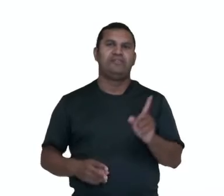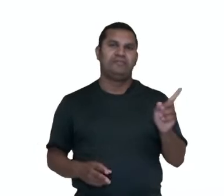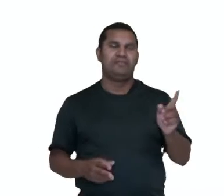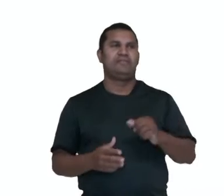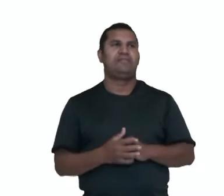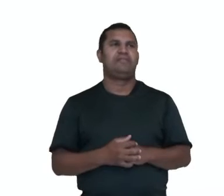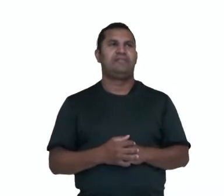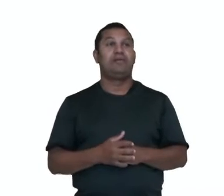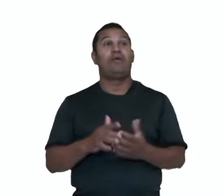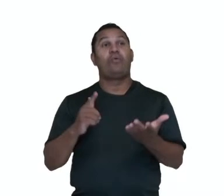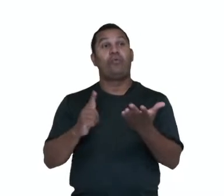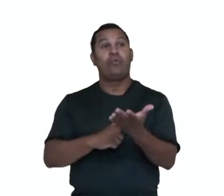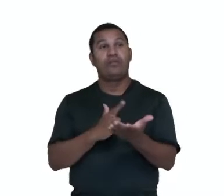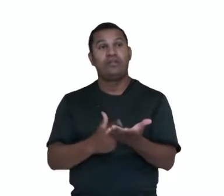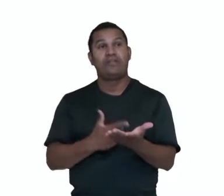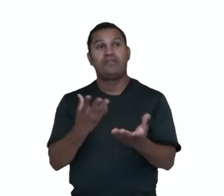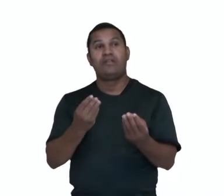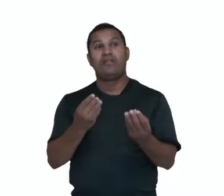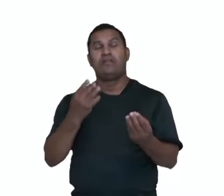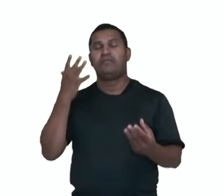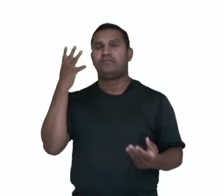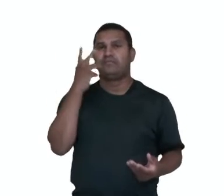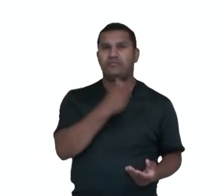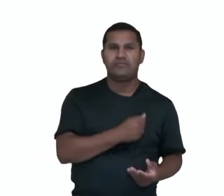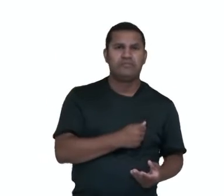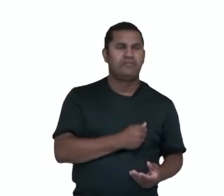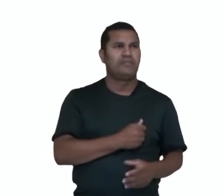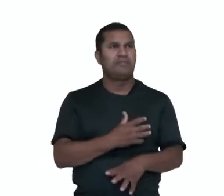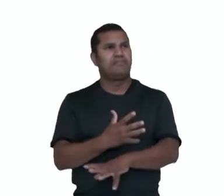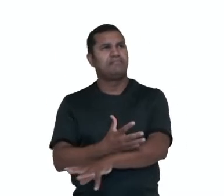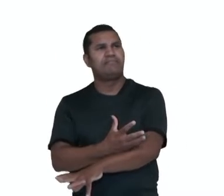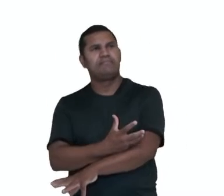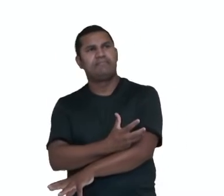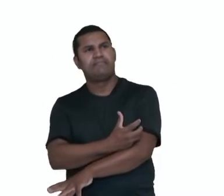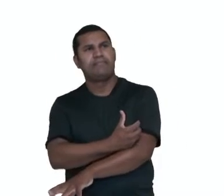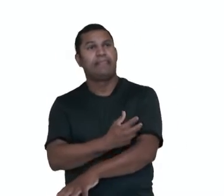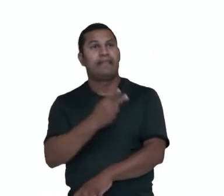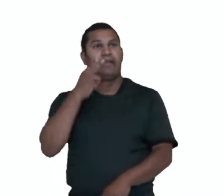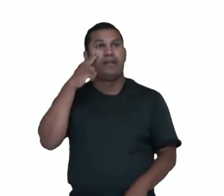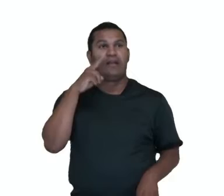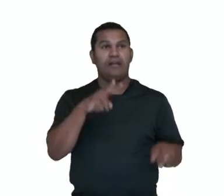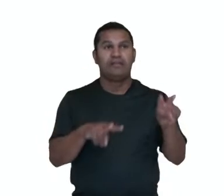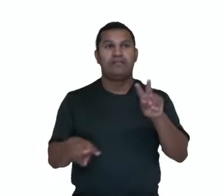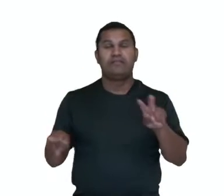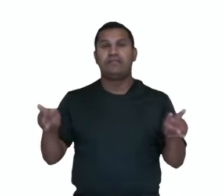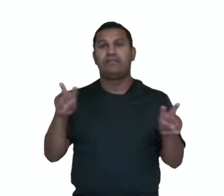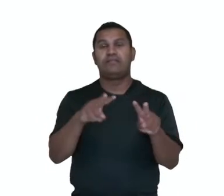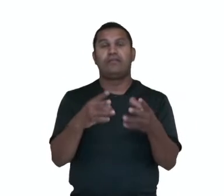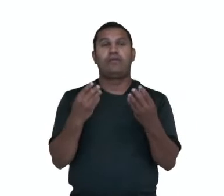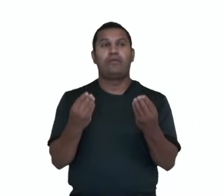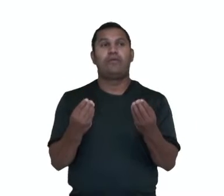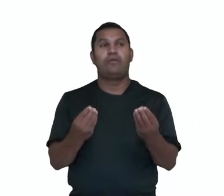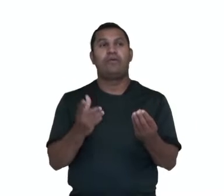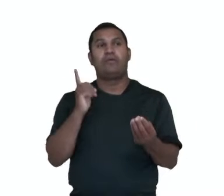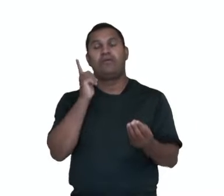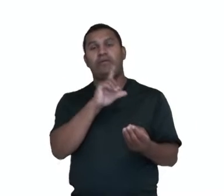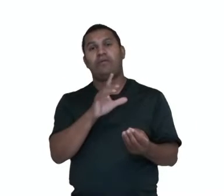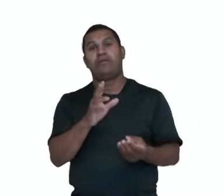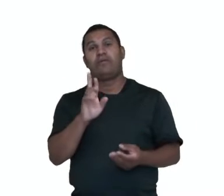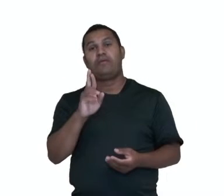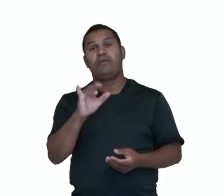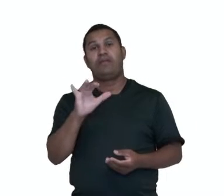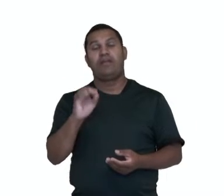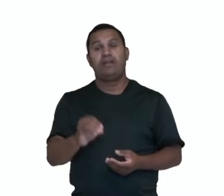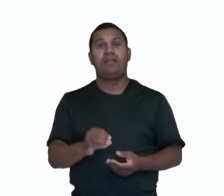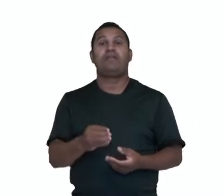bonito mesmo. O projeto gráfico é de encantar os olhos e todo o material é muito rico para